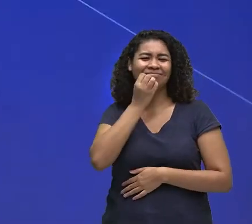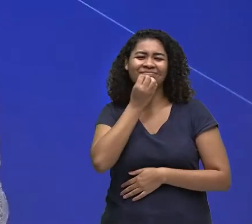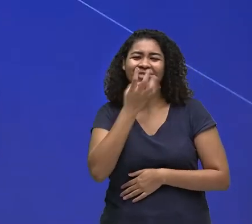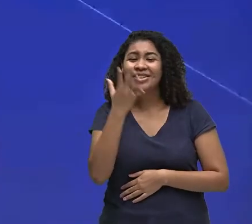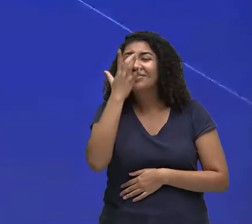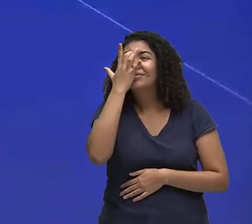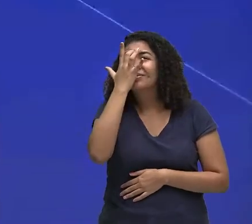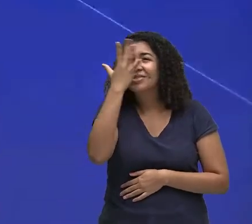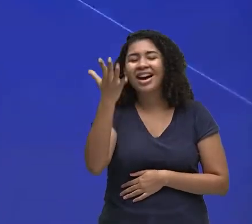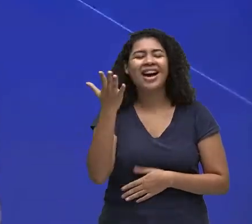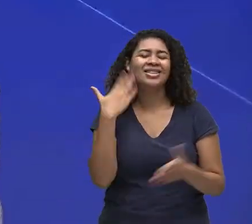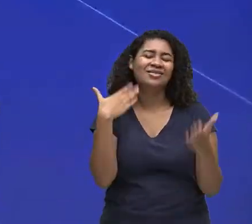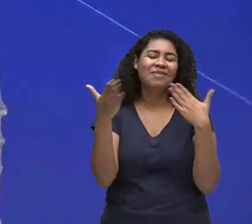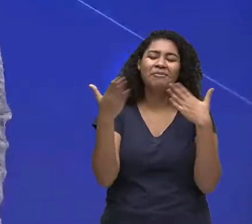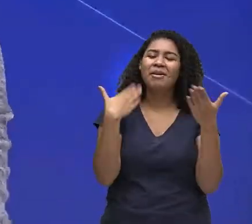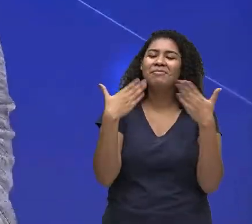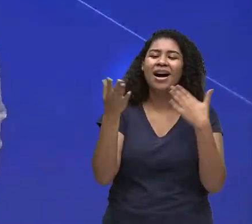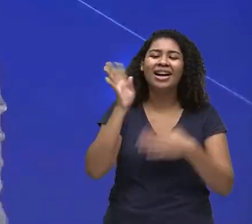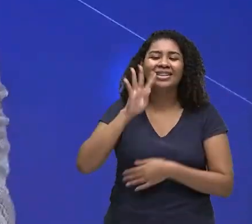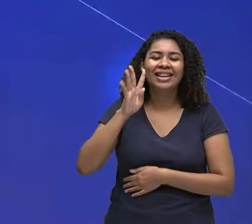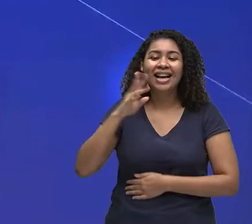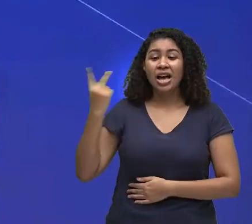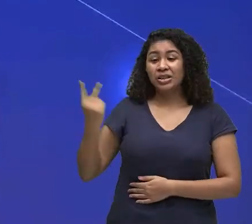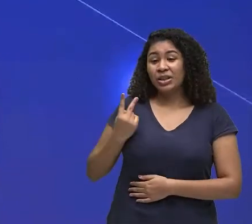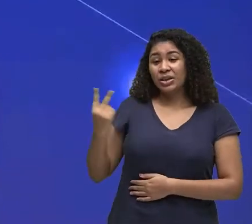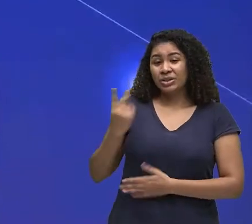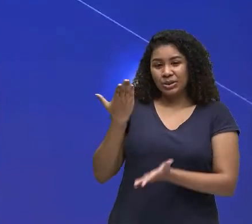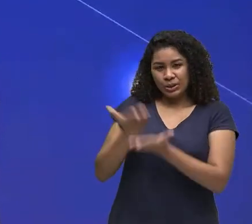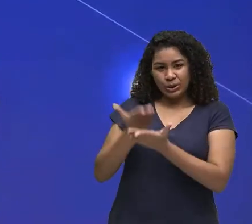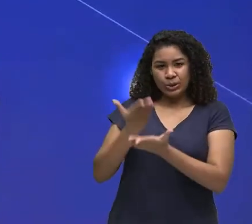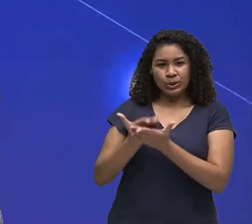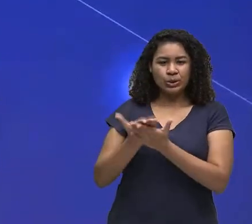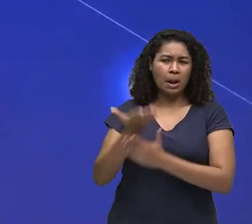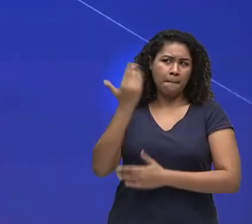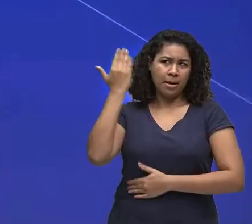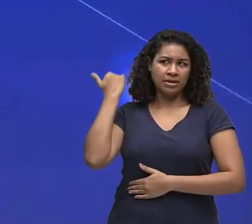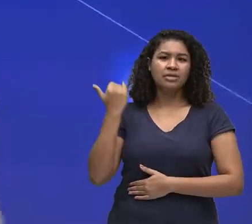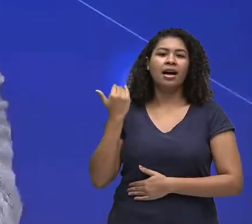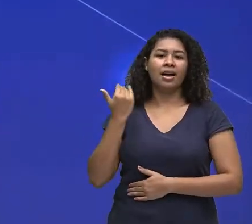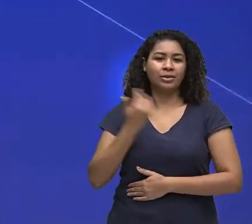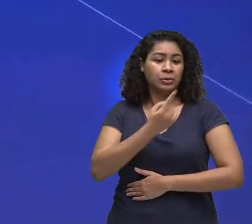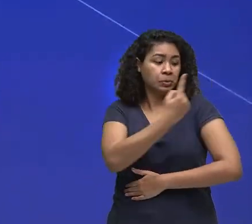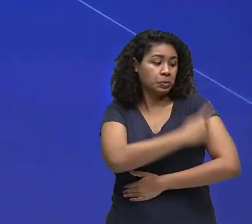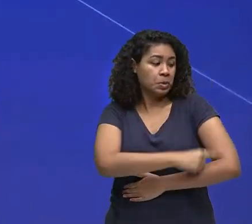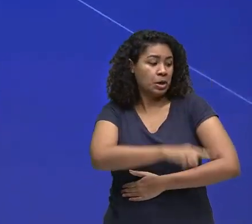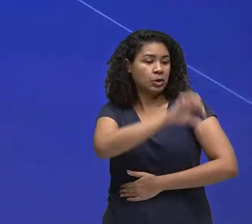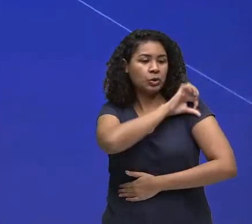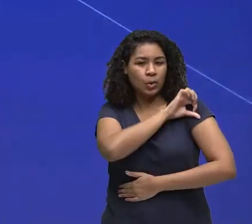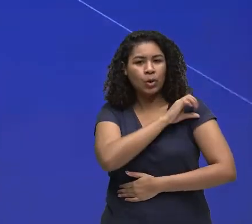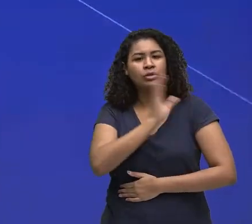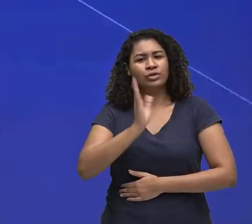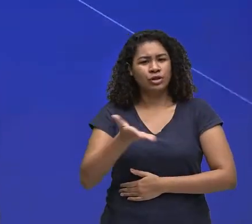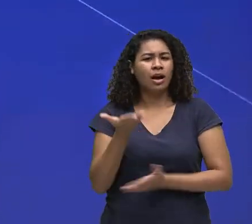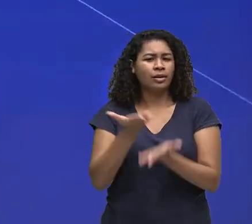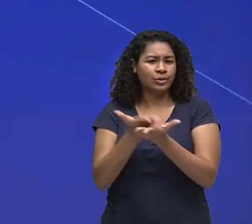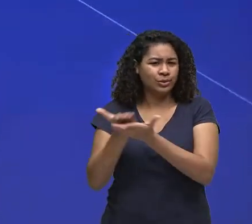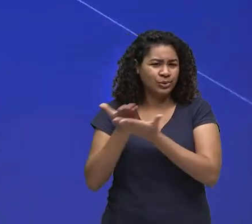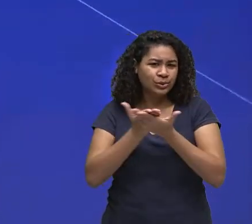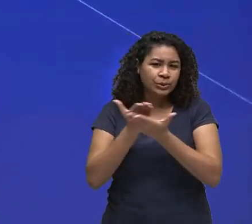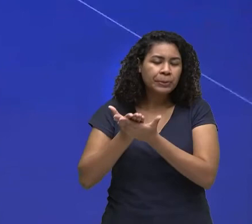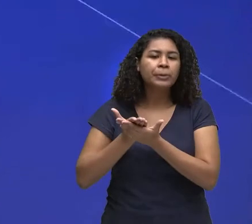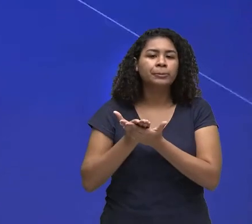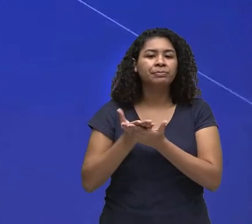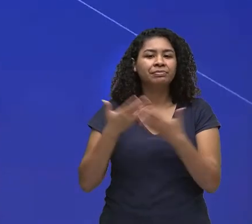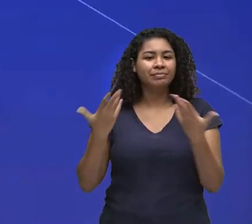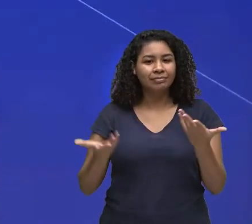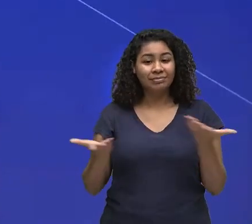fácil fazer, porque Paulo e eu, nós estudamos juntos no Ensino Fundamental 1, e hoje a gente está aqui se encontrando enquanto